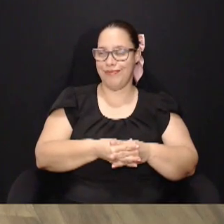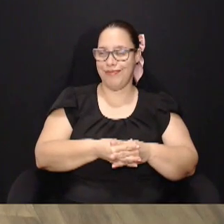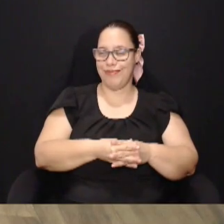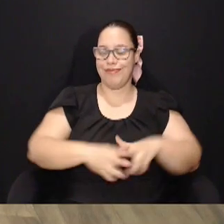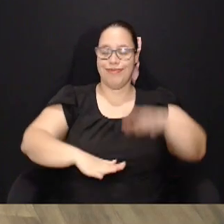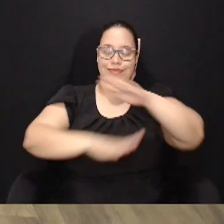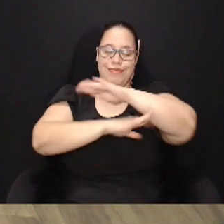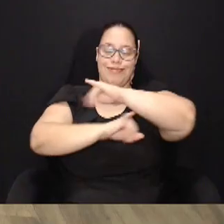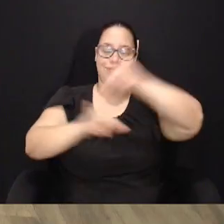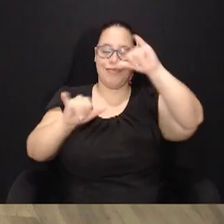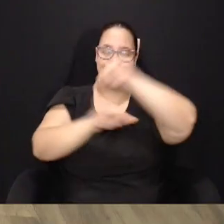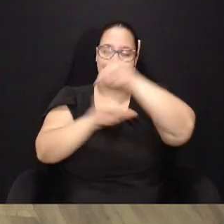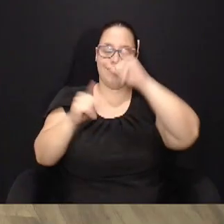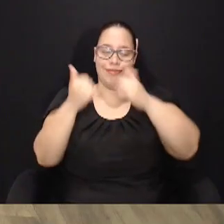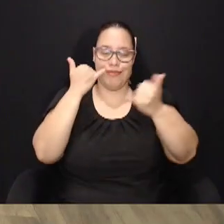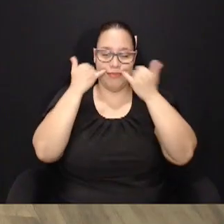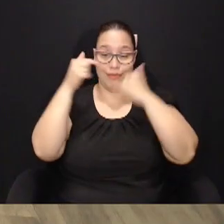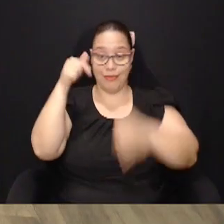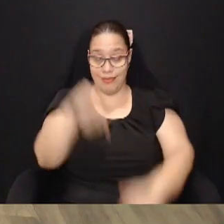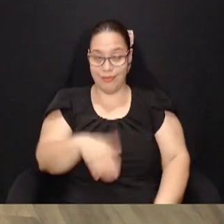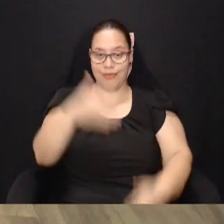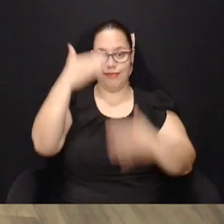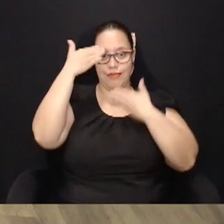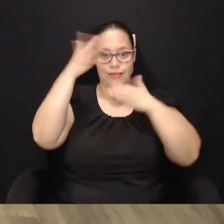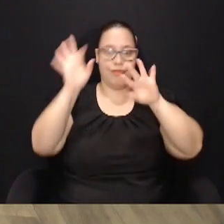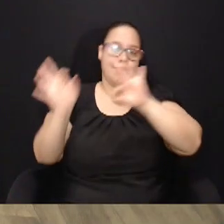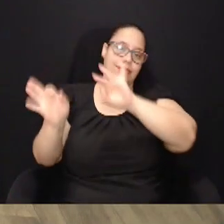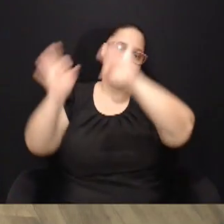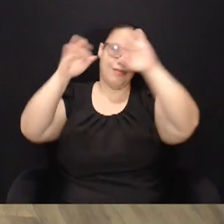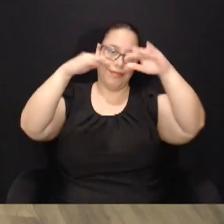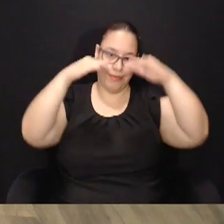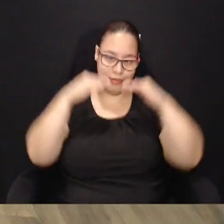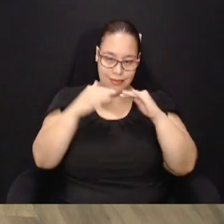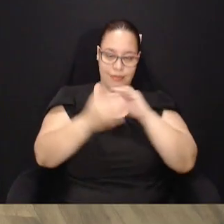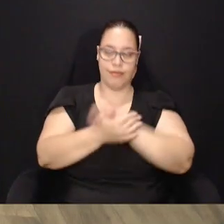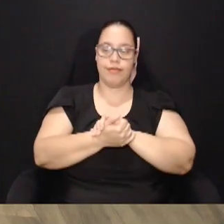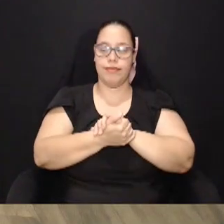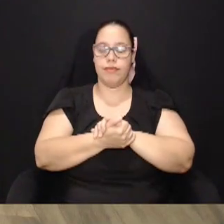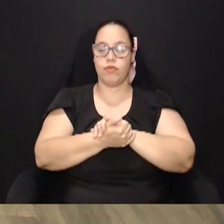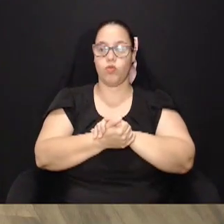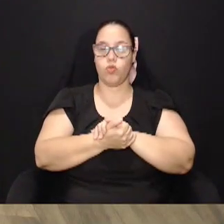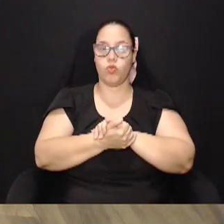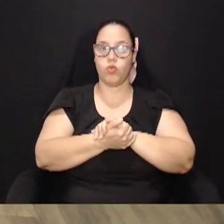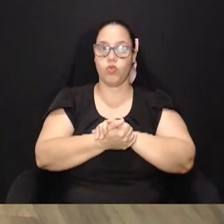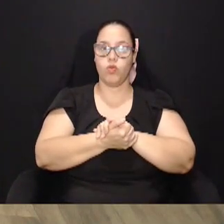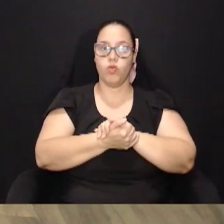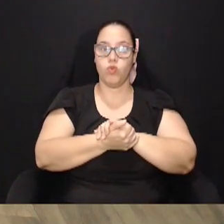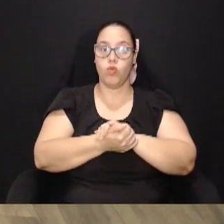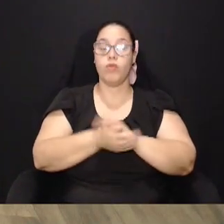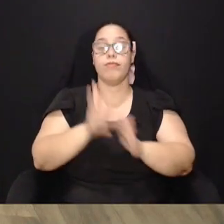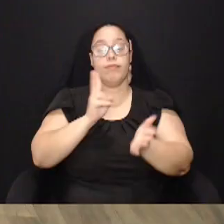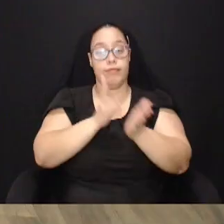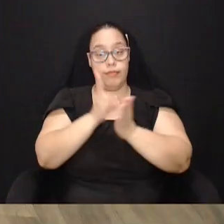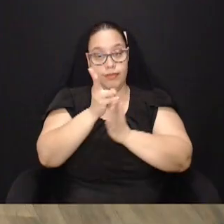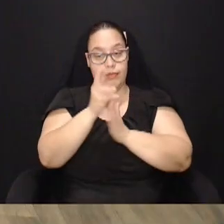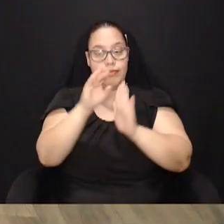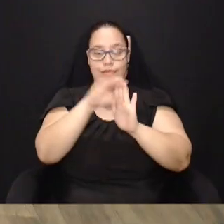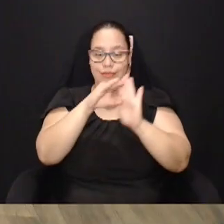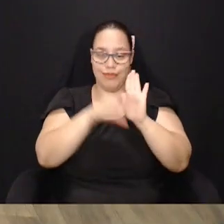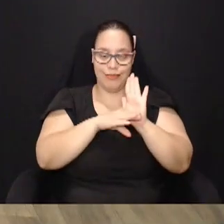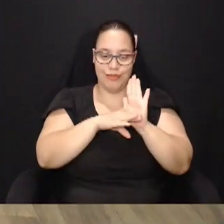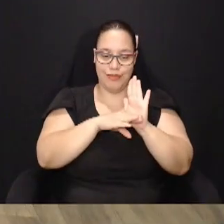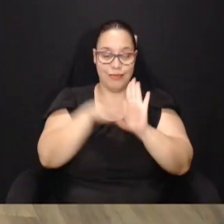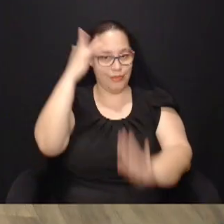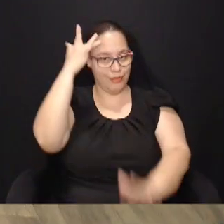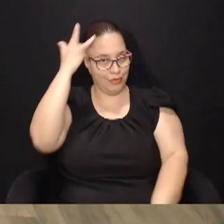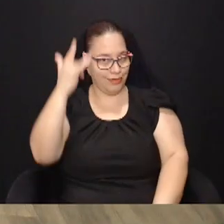Notícia fica por aqui. Muito obrigado pela sua companhia, pela sua audiência. Permaneça na nossa programação e nos vemos